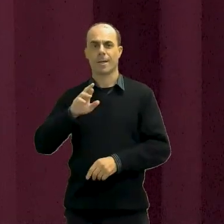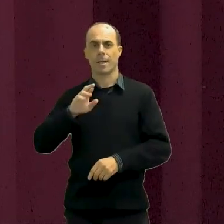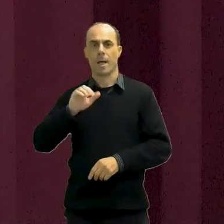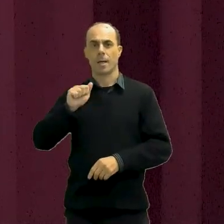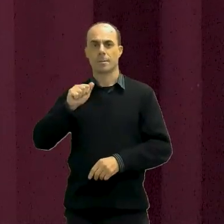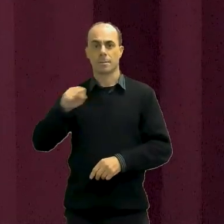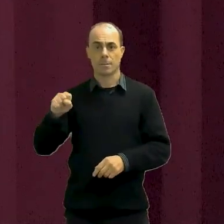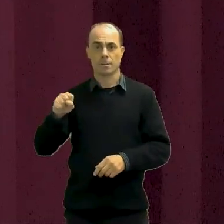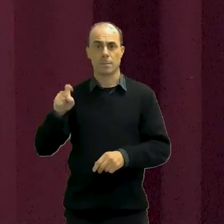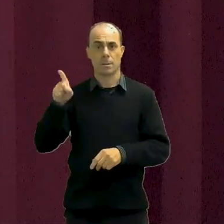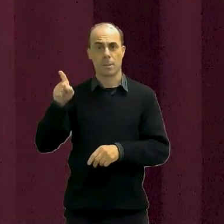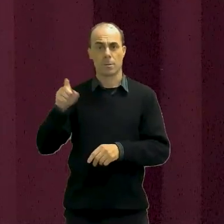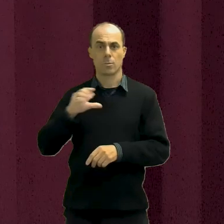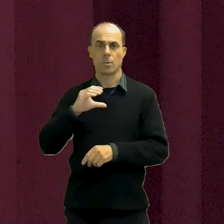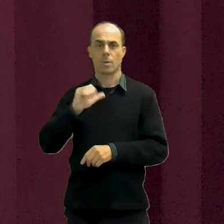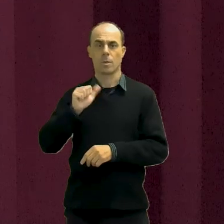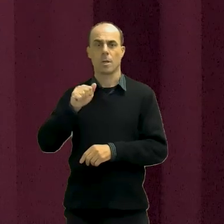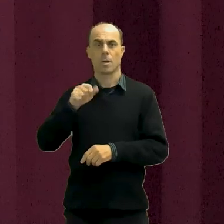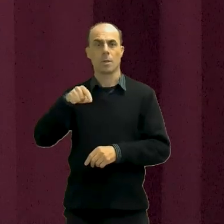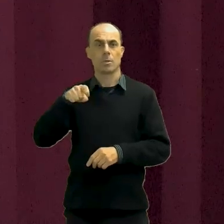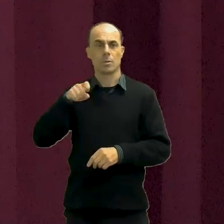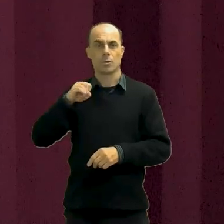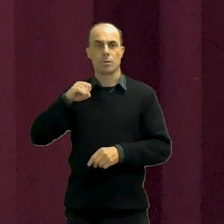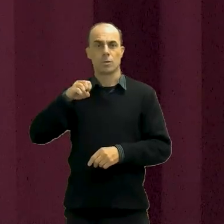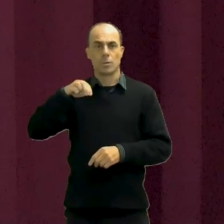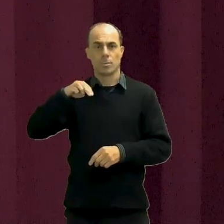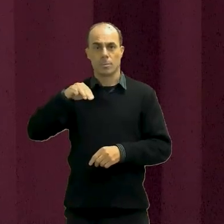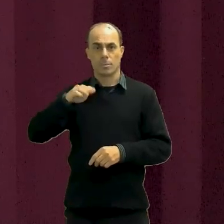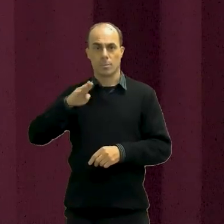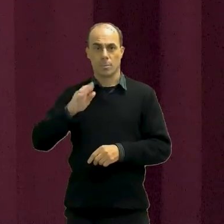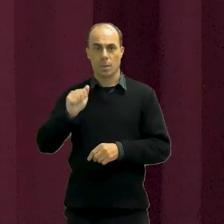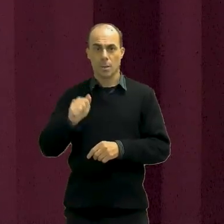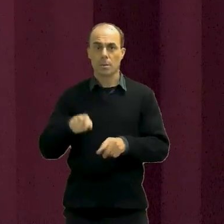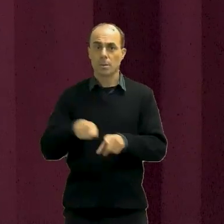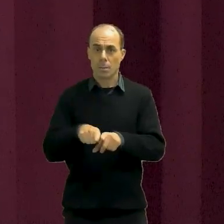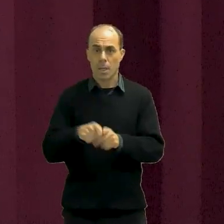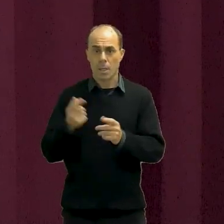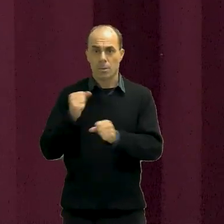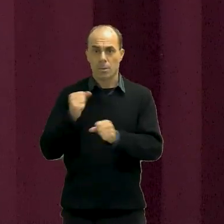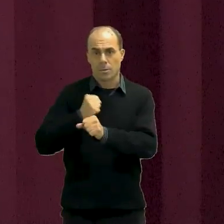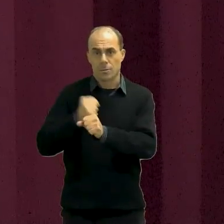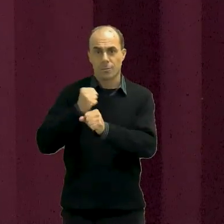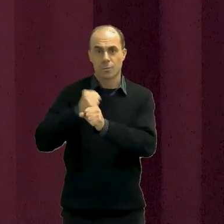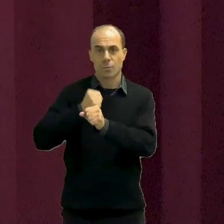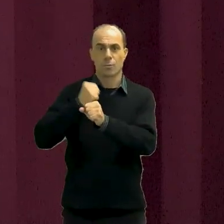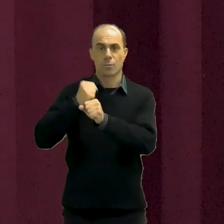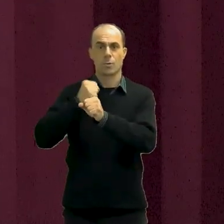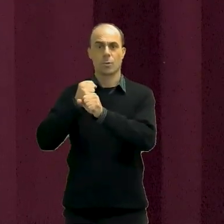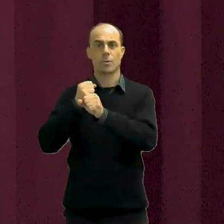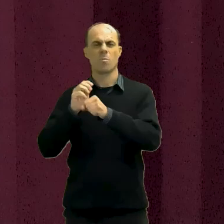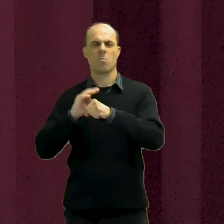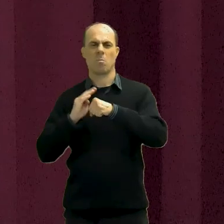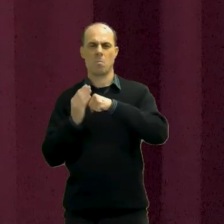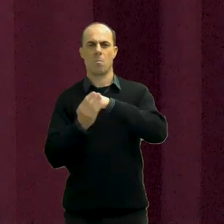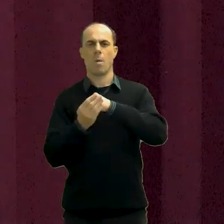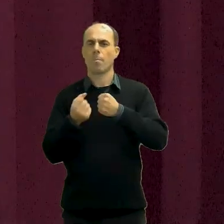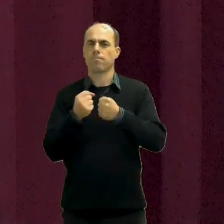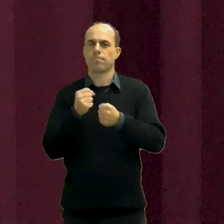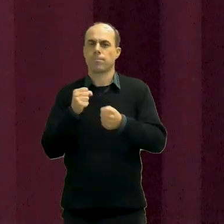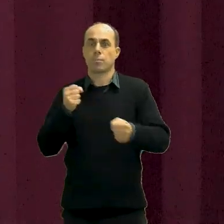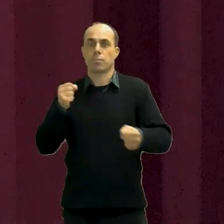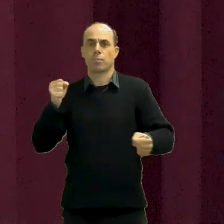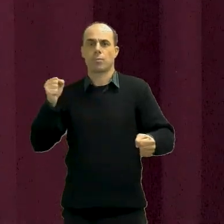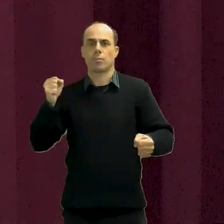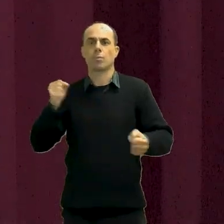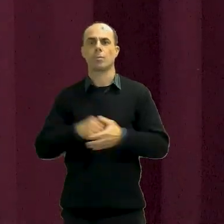cachimba Onde está sendo construído também um grande um grande eh bairro lá na região então nós fazemos